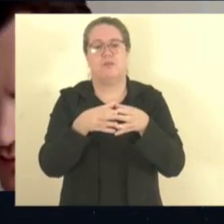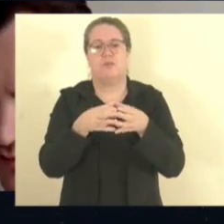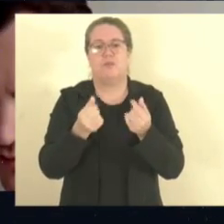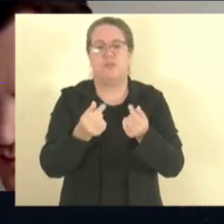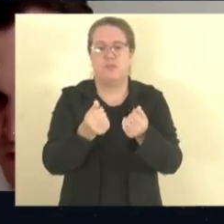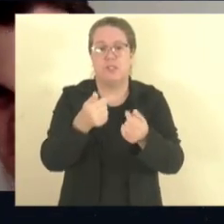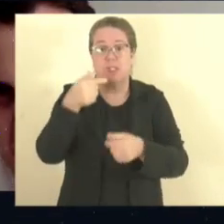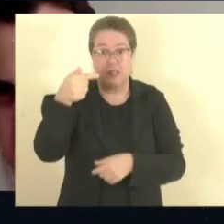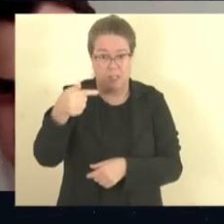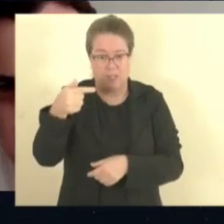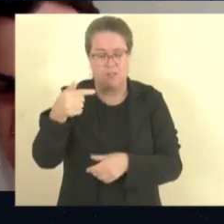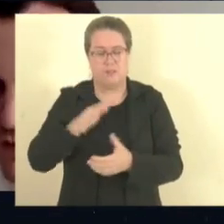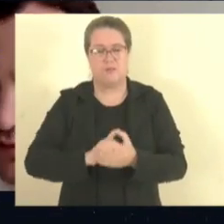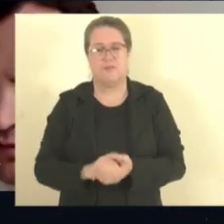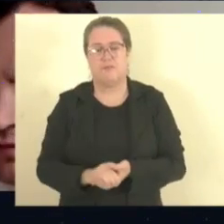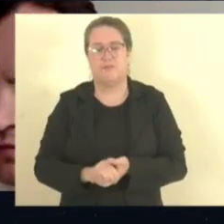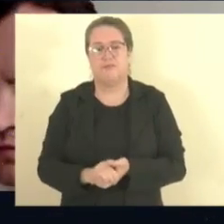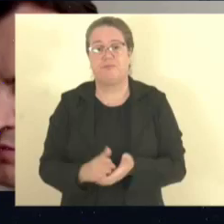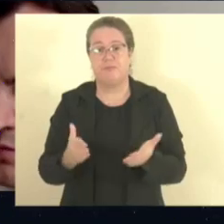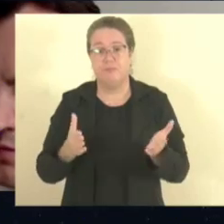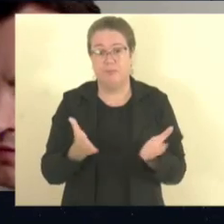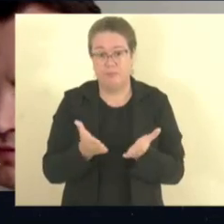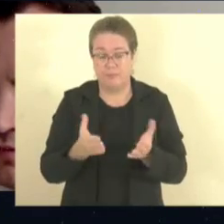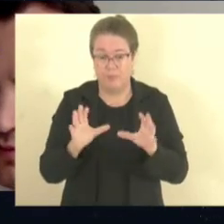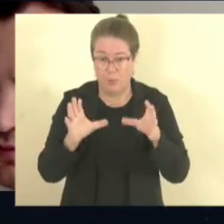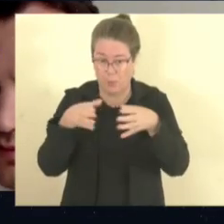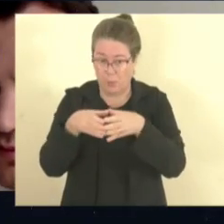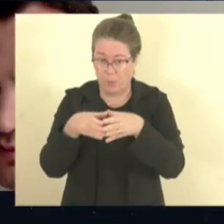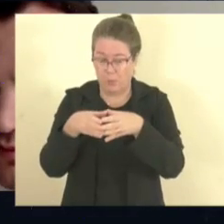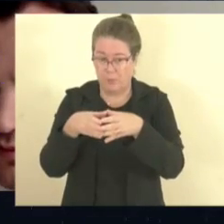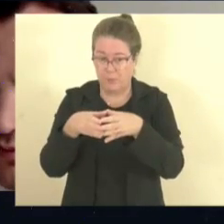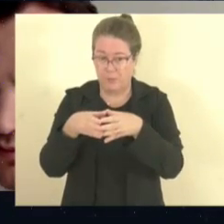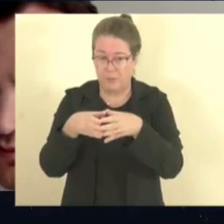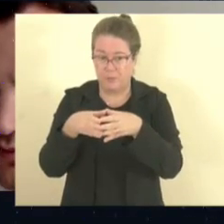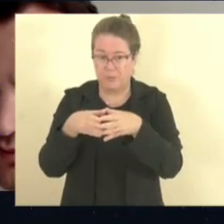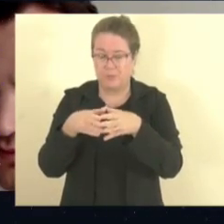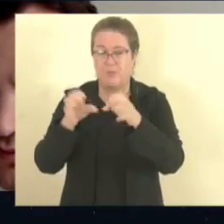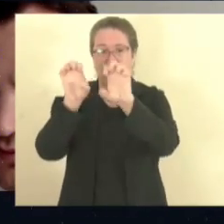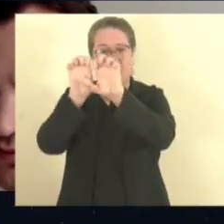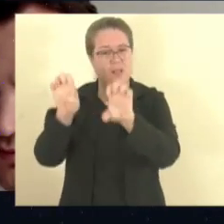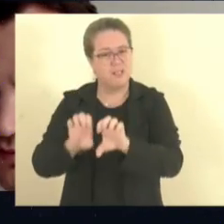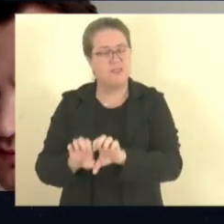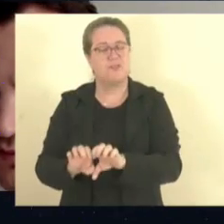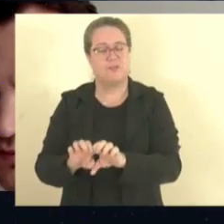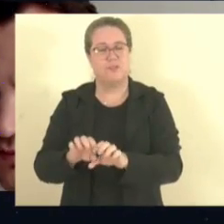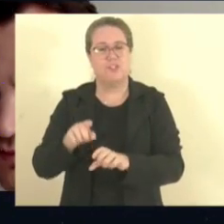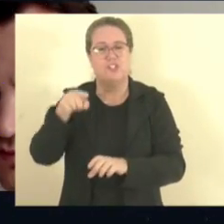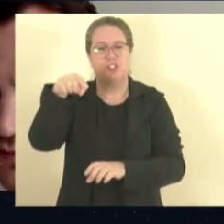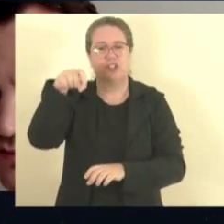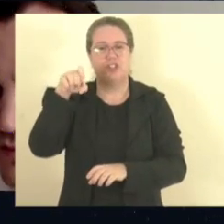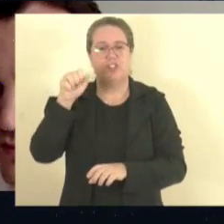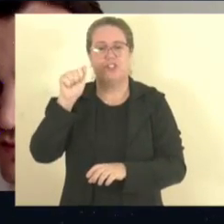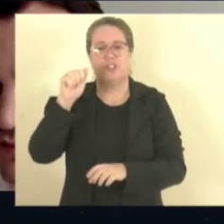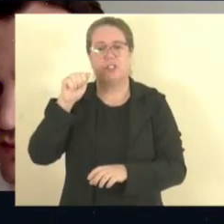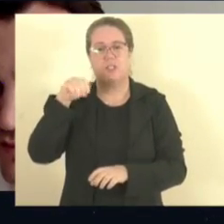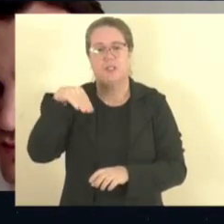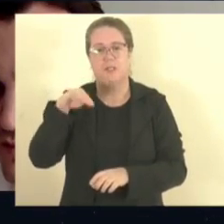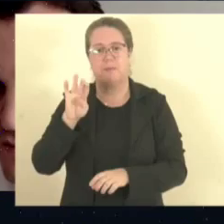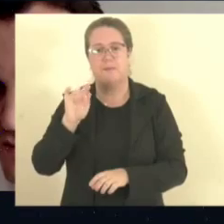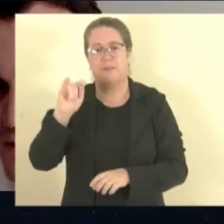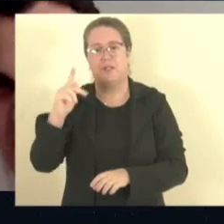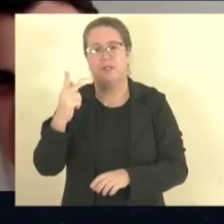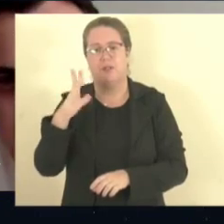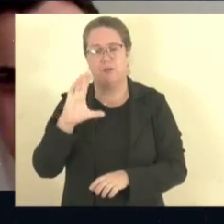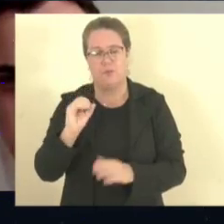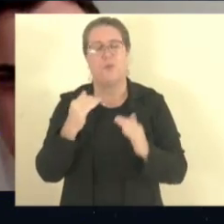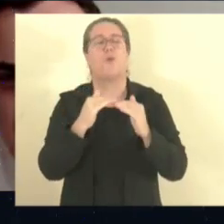de Finanças. Passo a colher o voto na Comissão de Infraestrutura, deputado Xambinho, presidente.